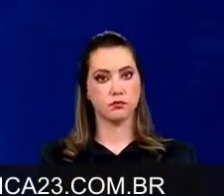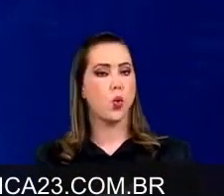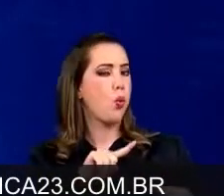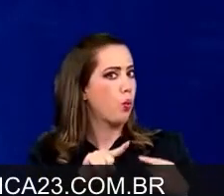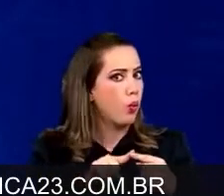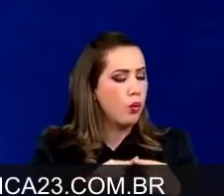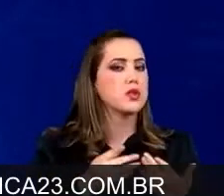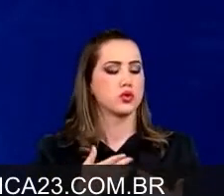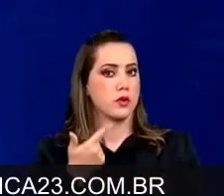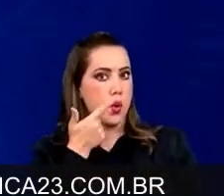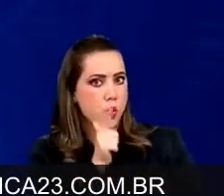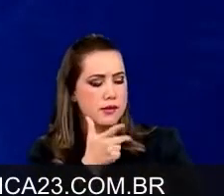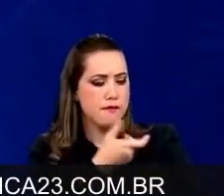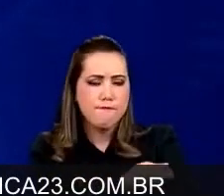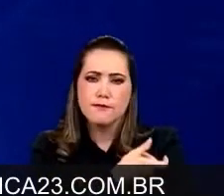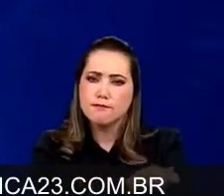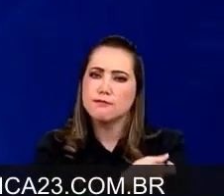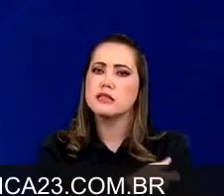A meta é imunizar